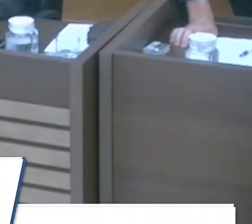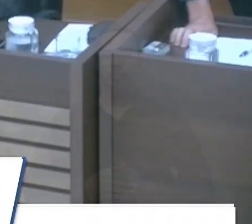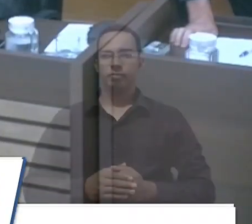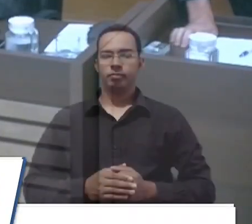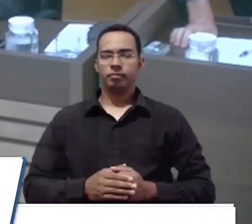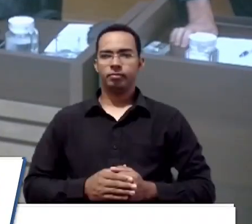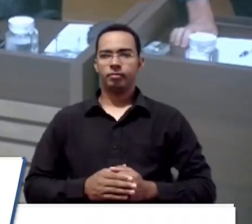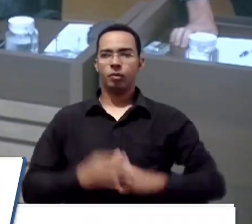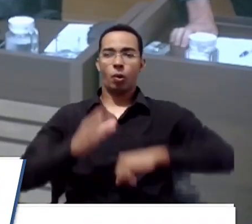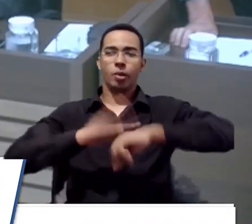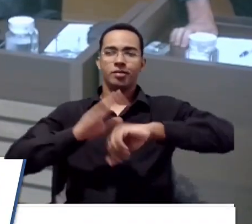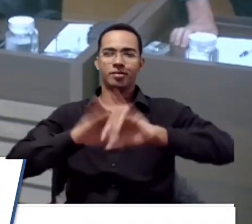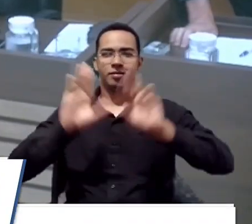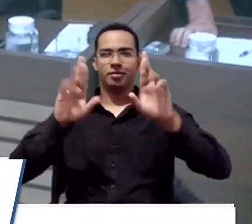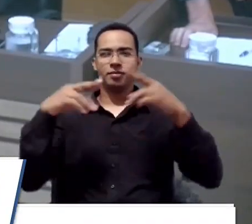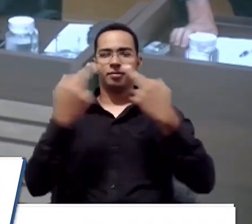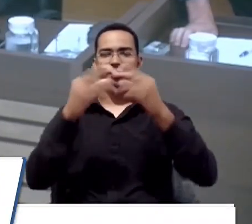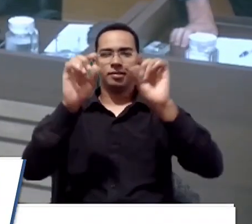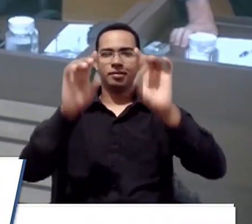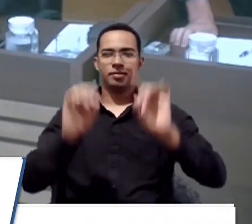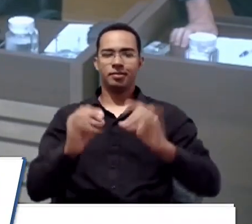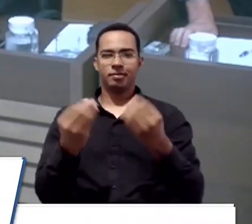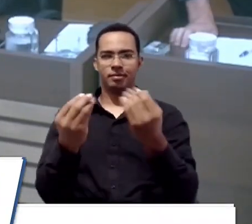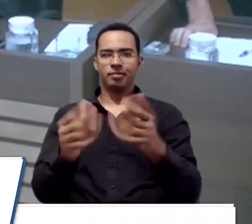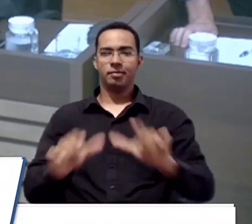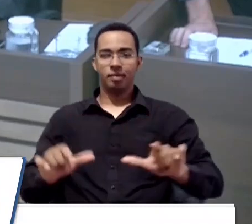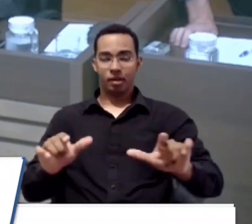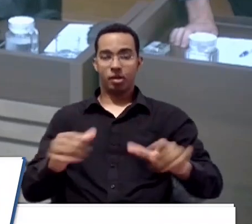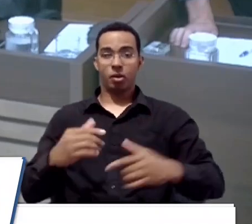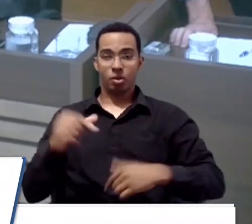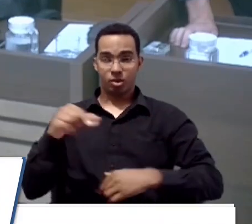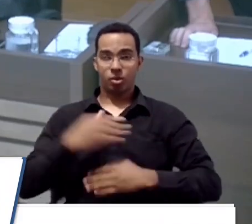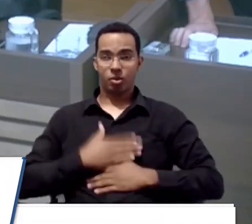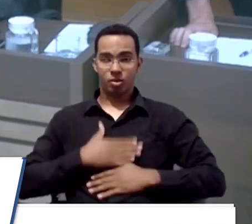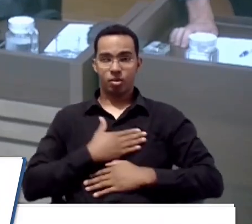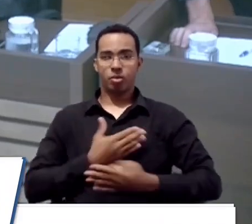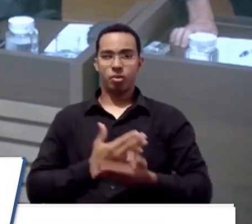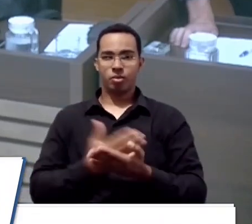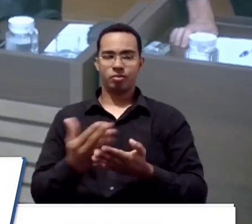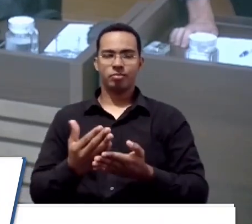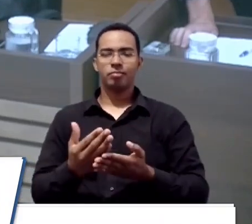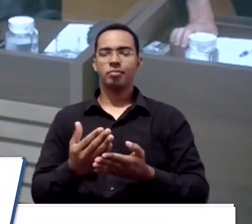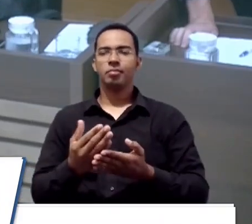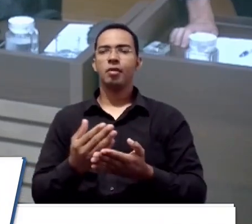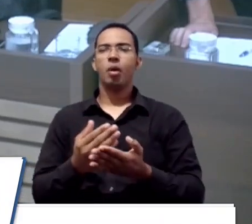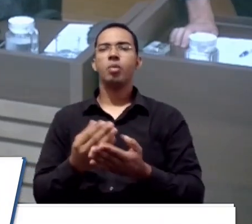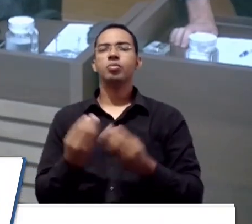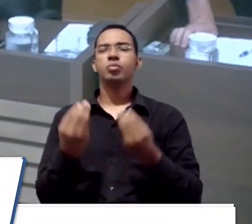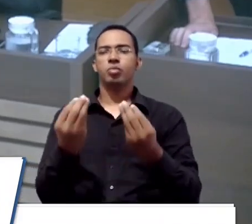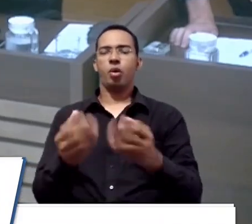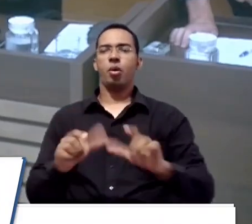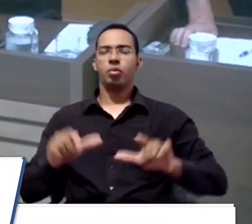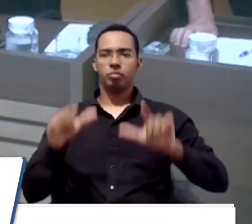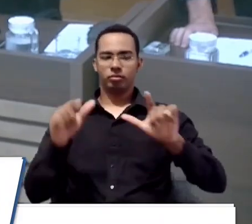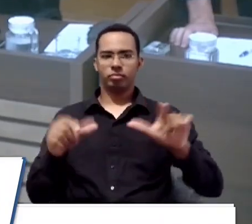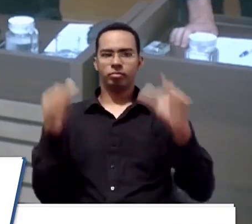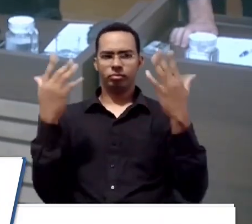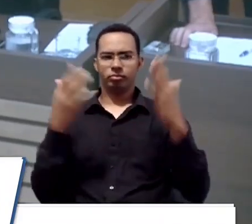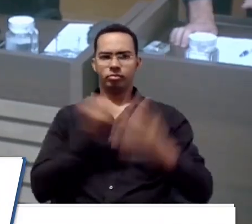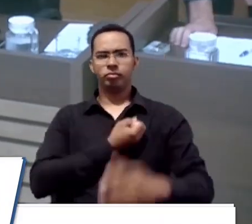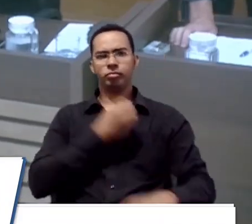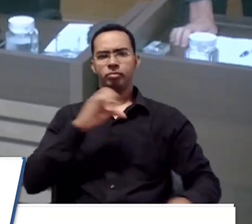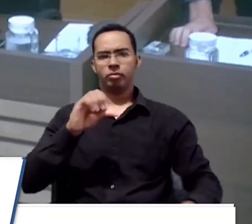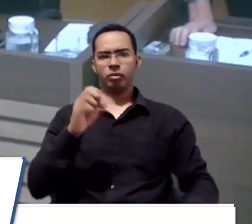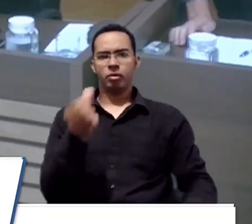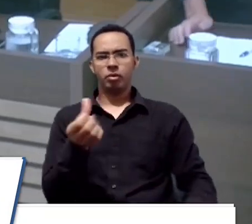solenidade de entrega de moção de aplauso. É com grande honra que damos início a esta solenidade de entrega de moção de aplauso número 96